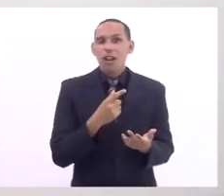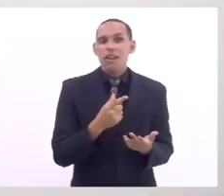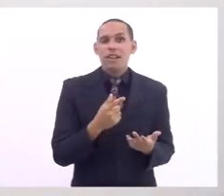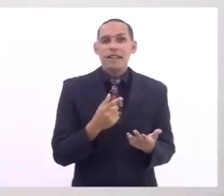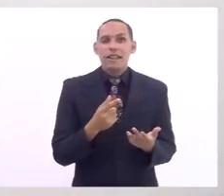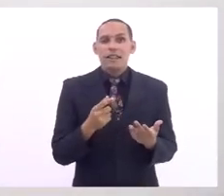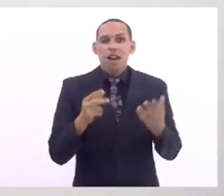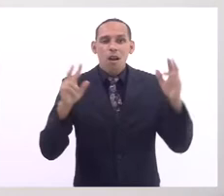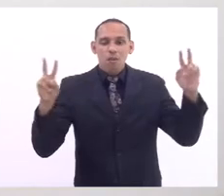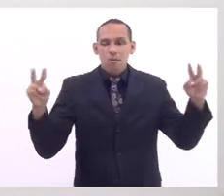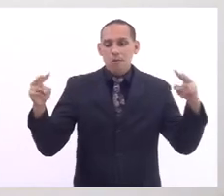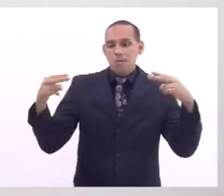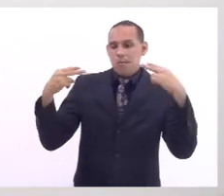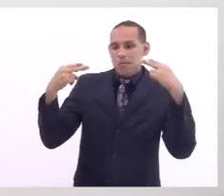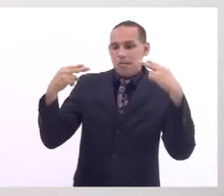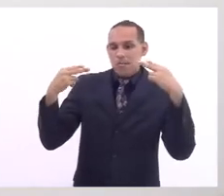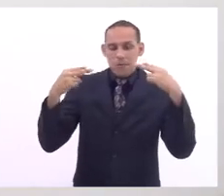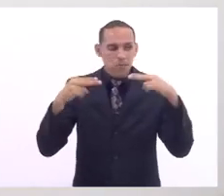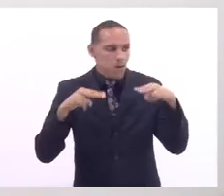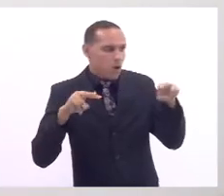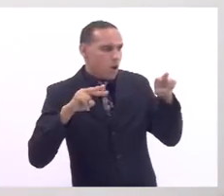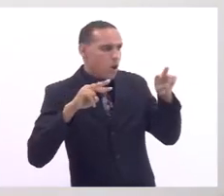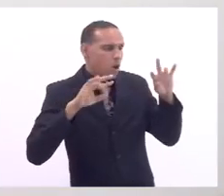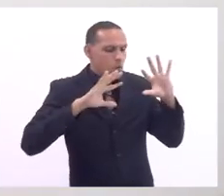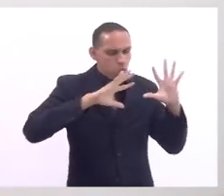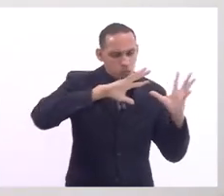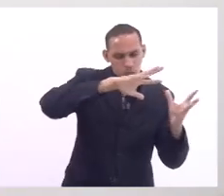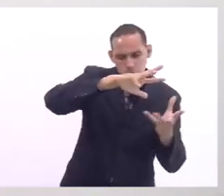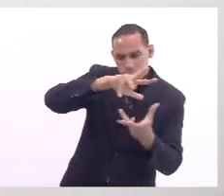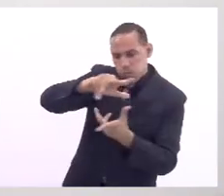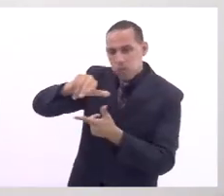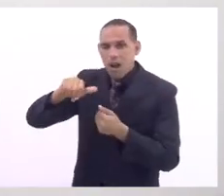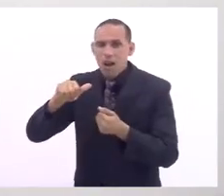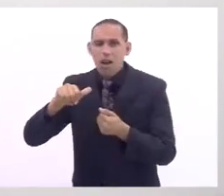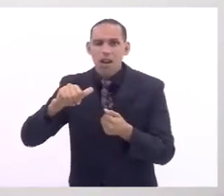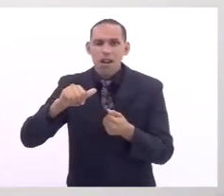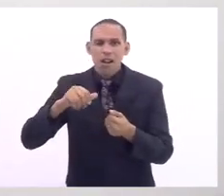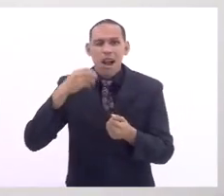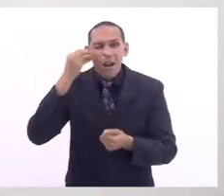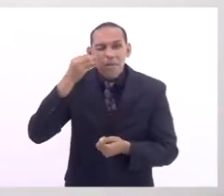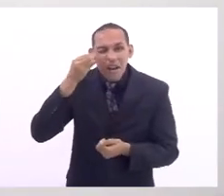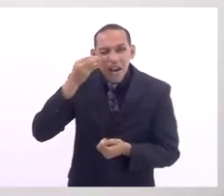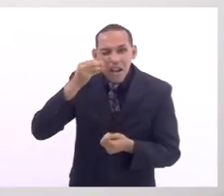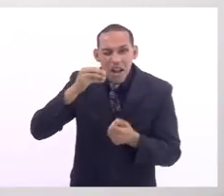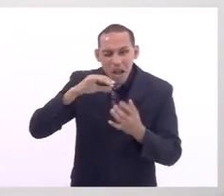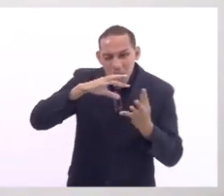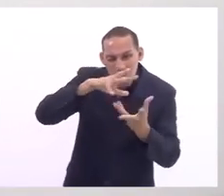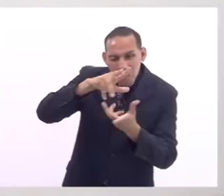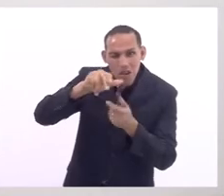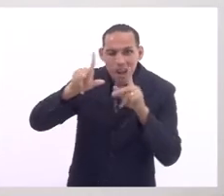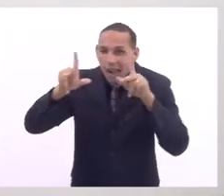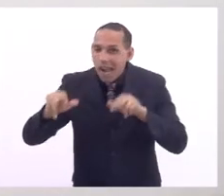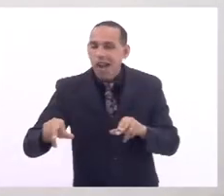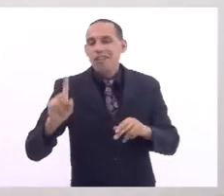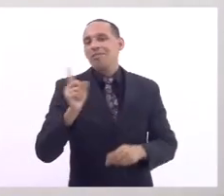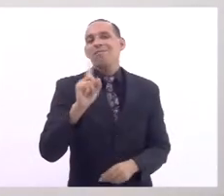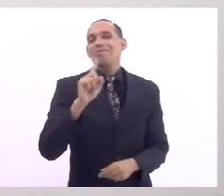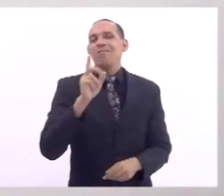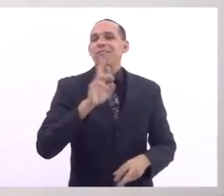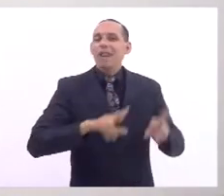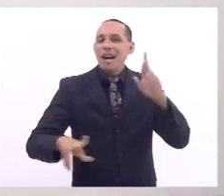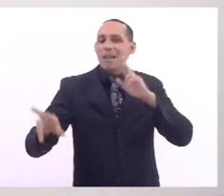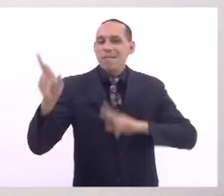Desse Olhar Universal né porque os a experiência não é universal ela não é a mesma para todos né A Experiência